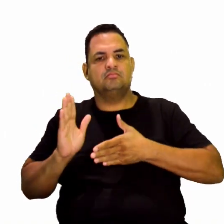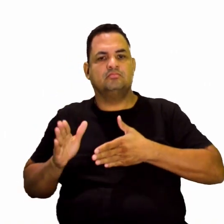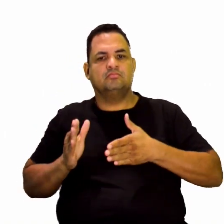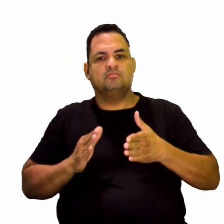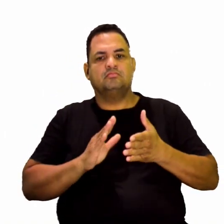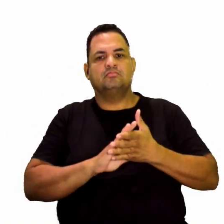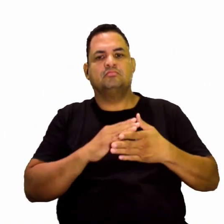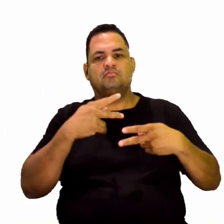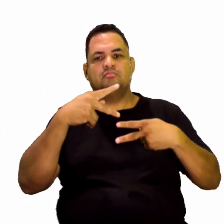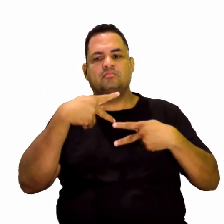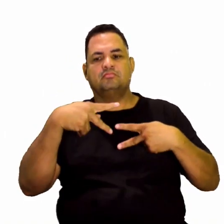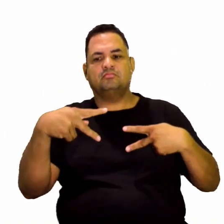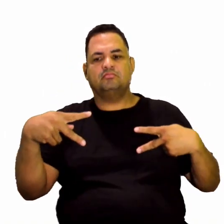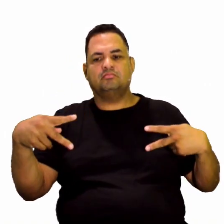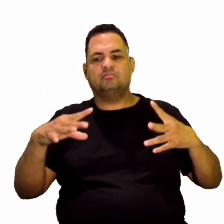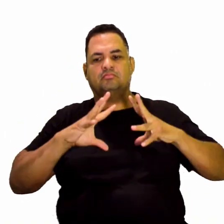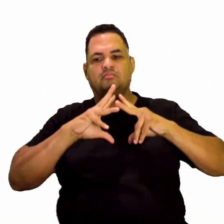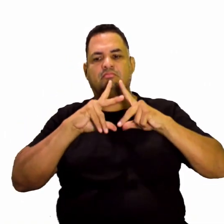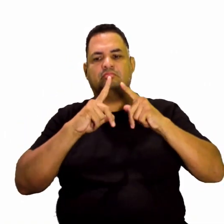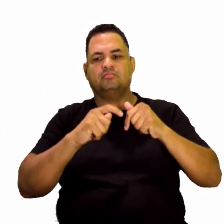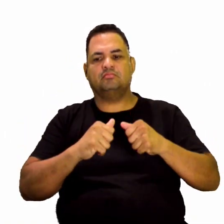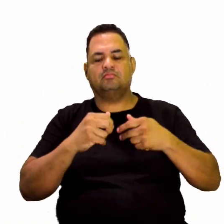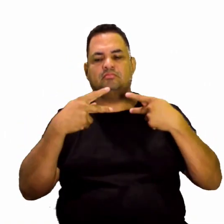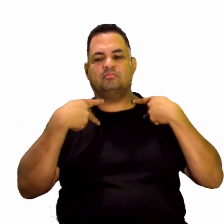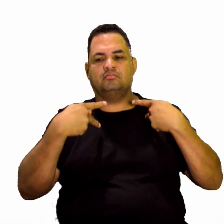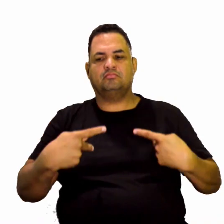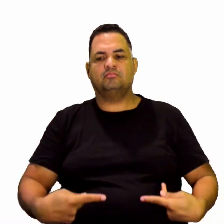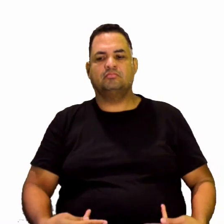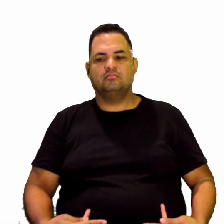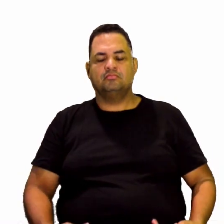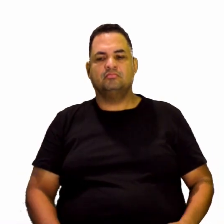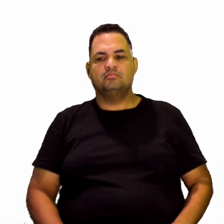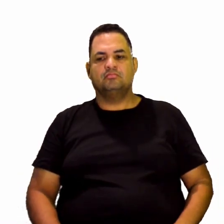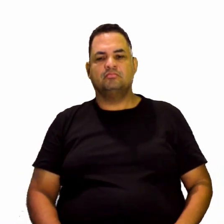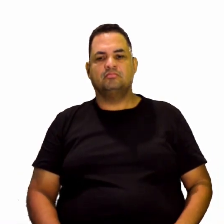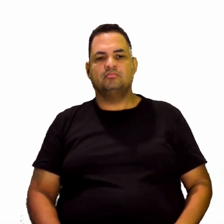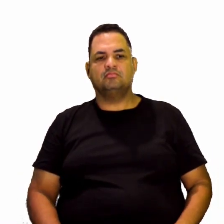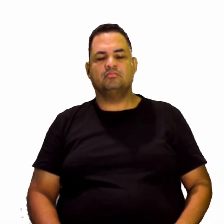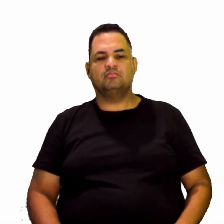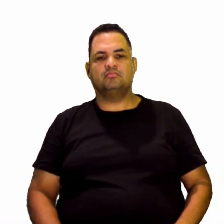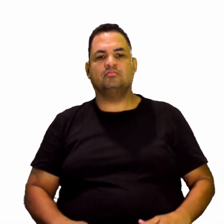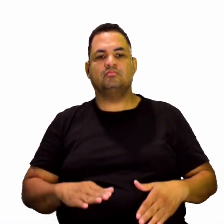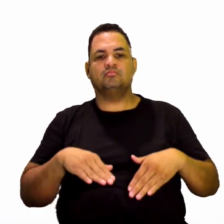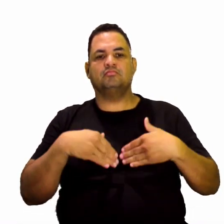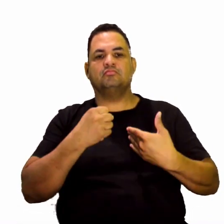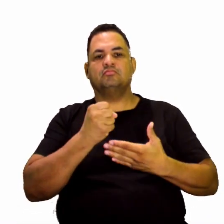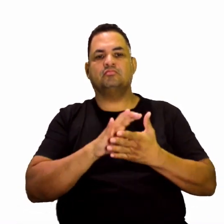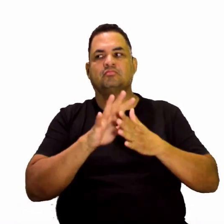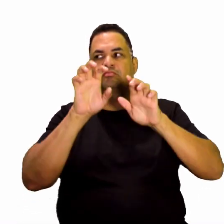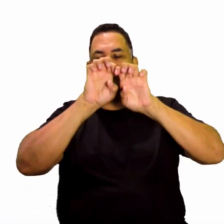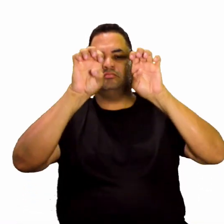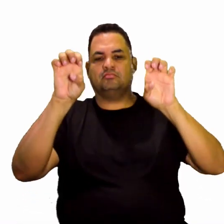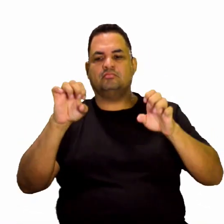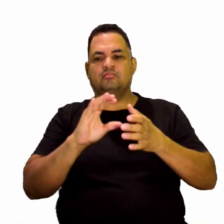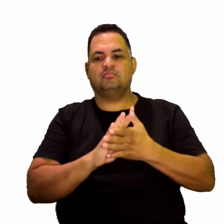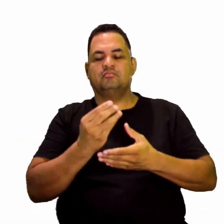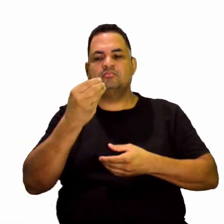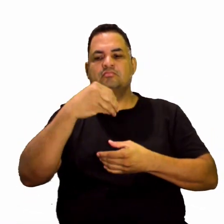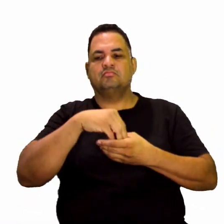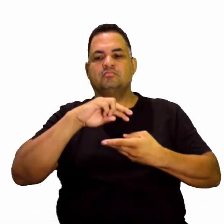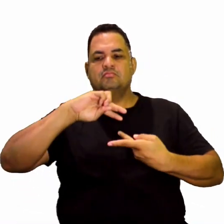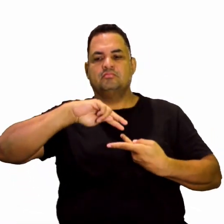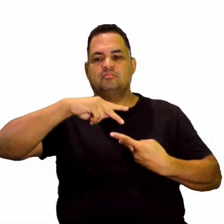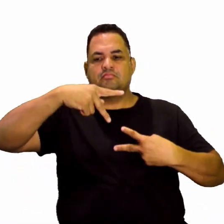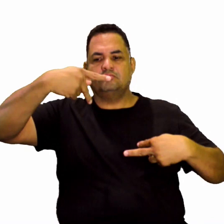para produzir todas as proteínas do corpo. Então, qual é essa estrutura presente no